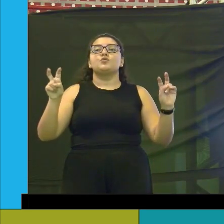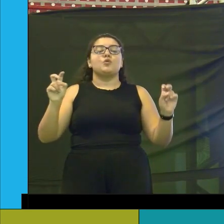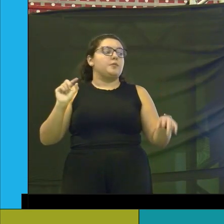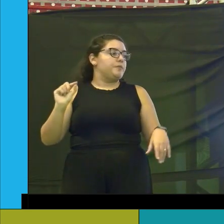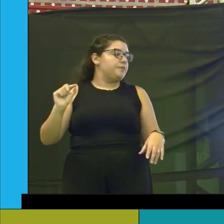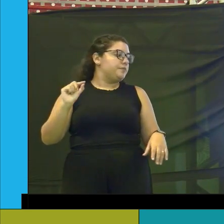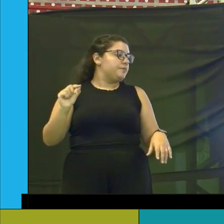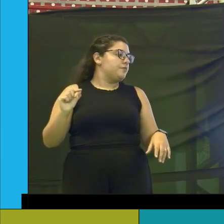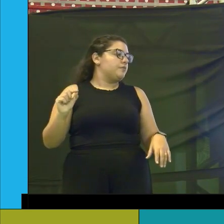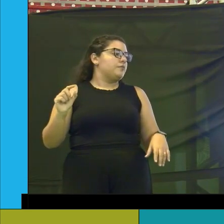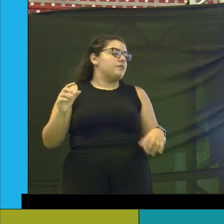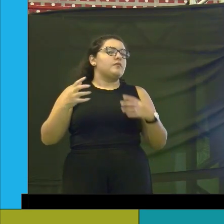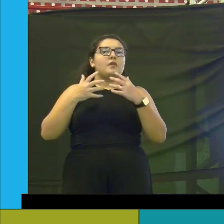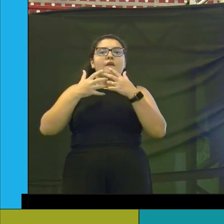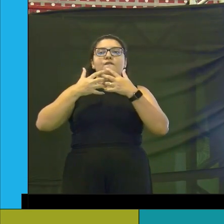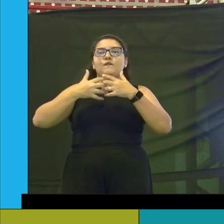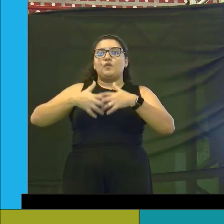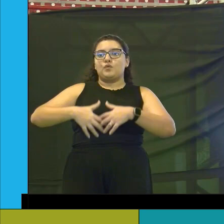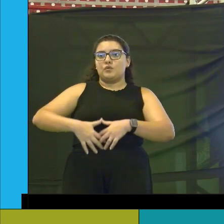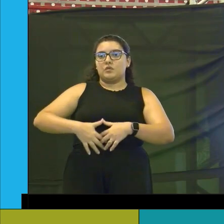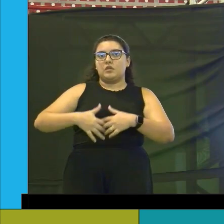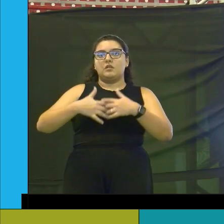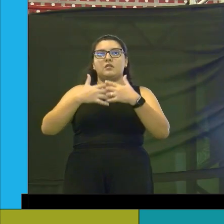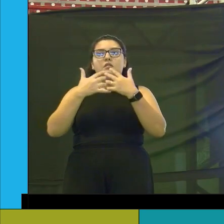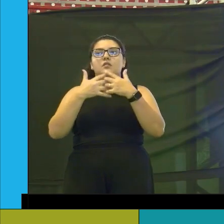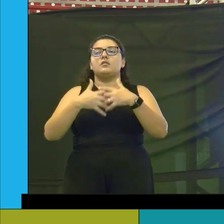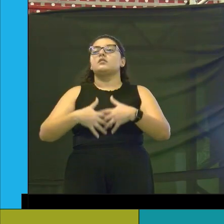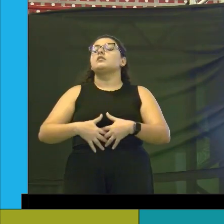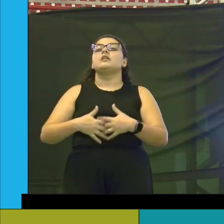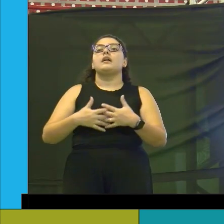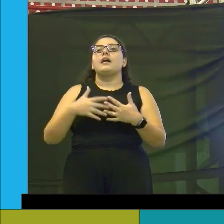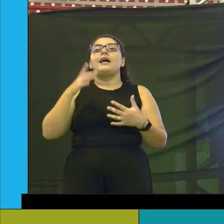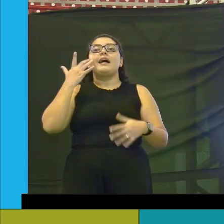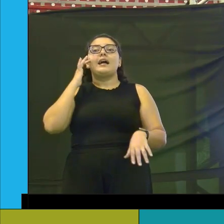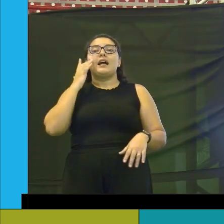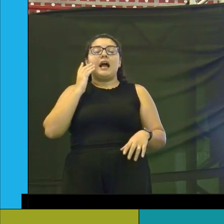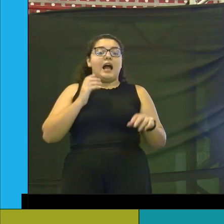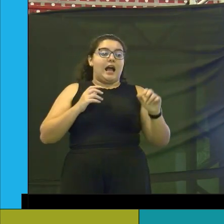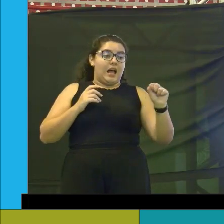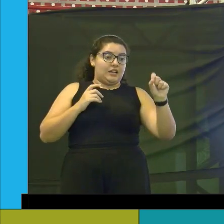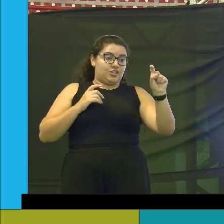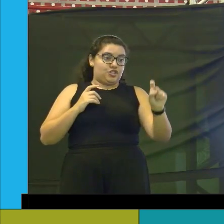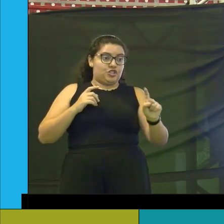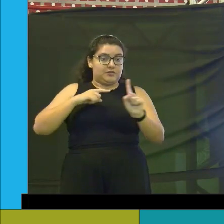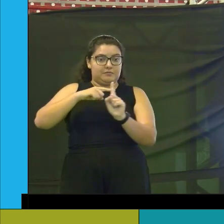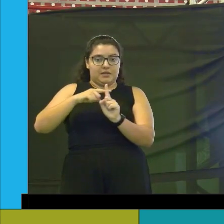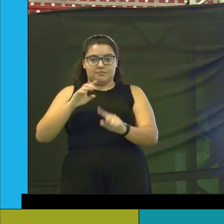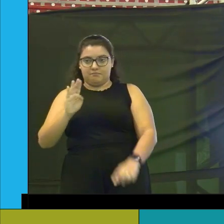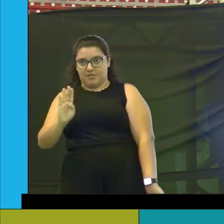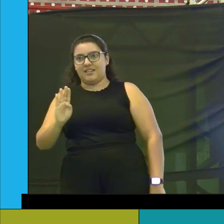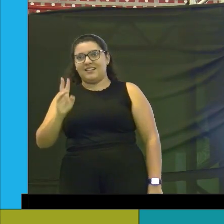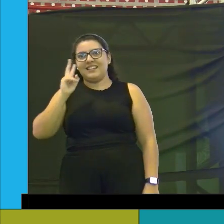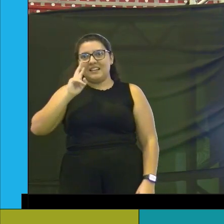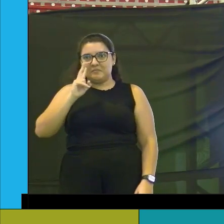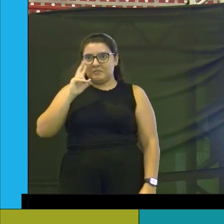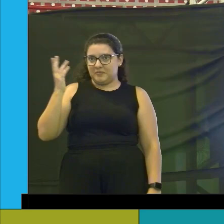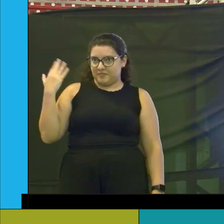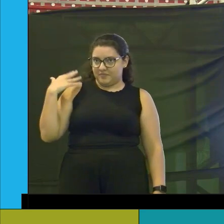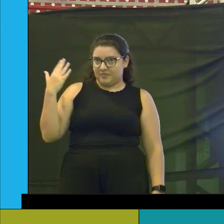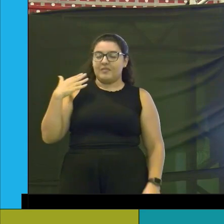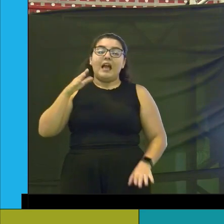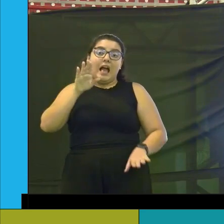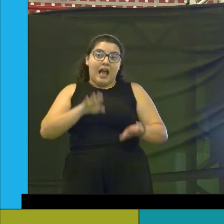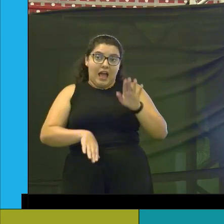sobre a função, a modelagem da função do primeiro grau, AX mais B? Pessoal, entenda que às vezes,